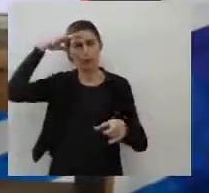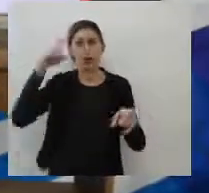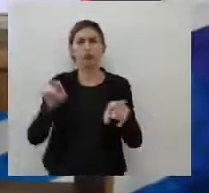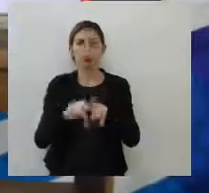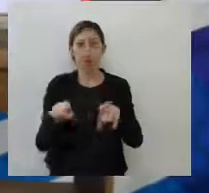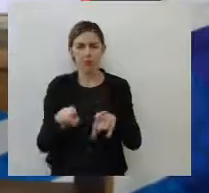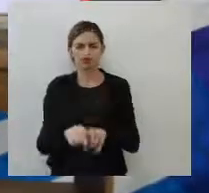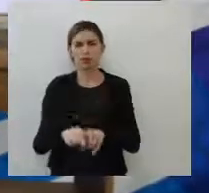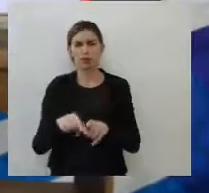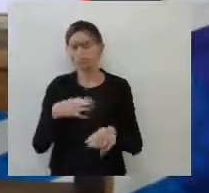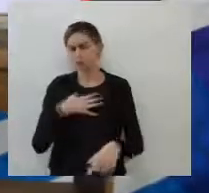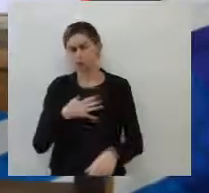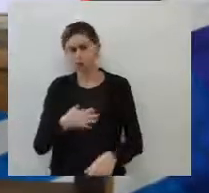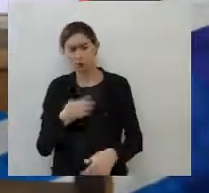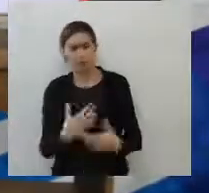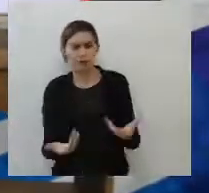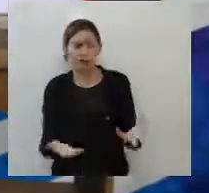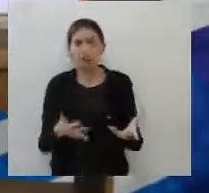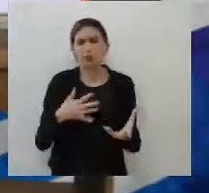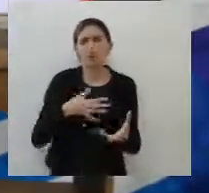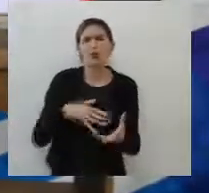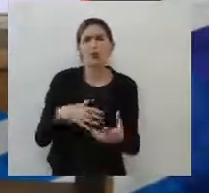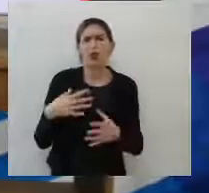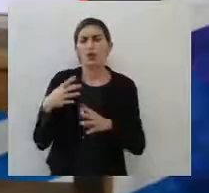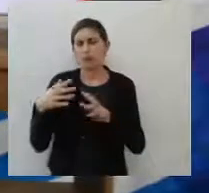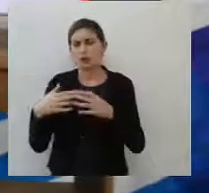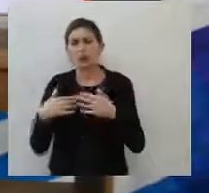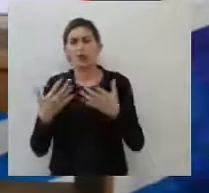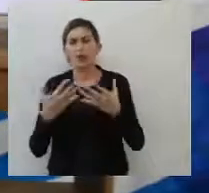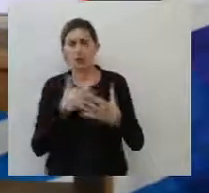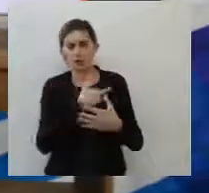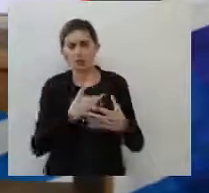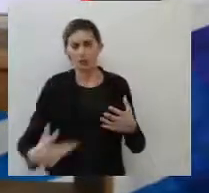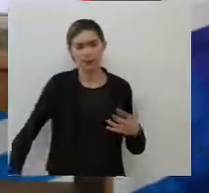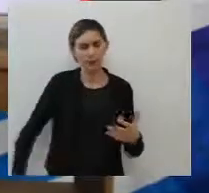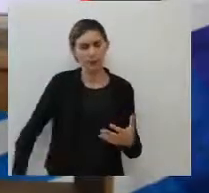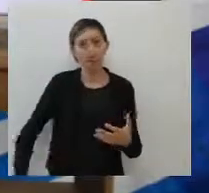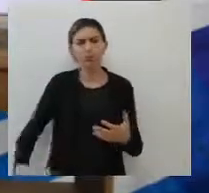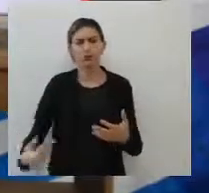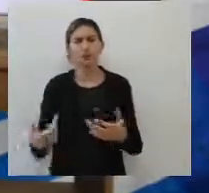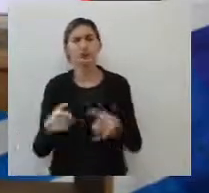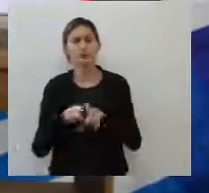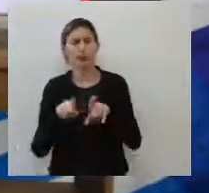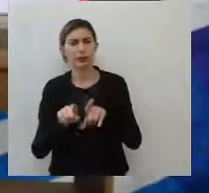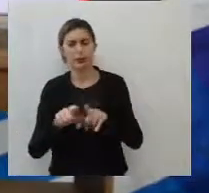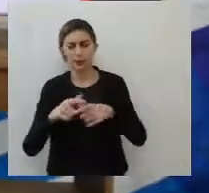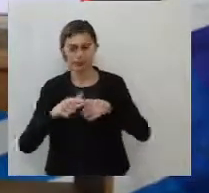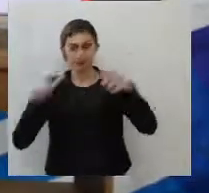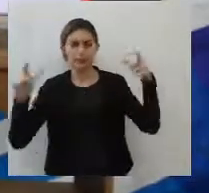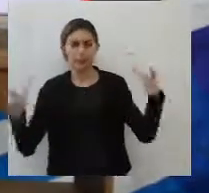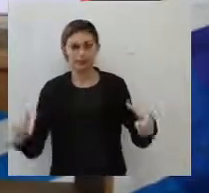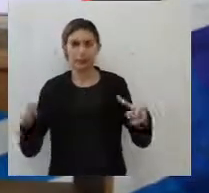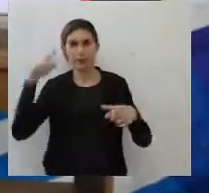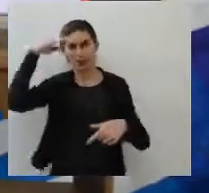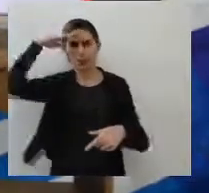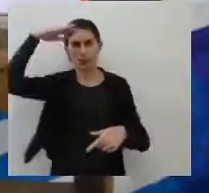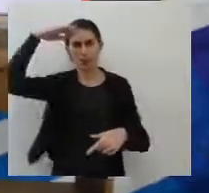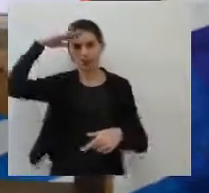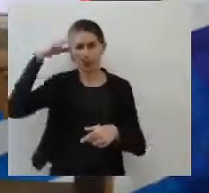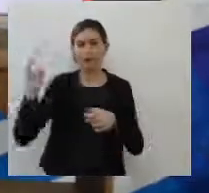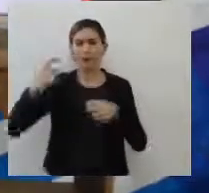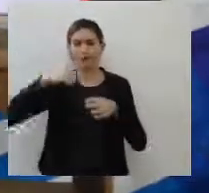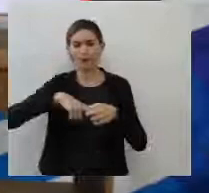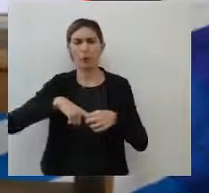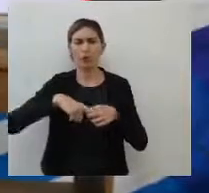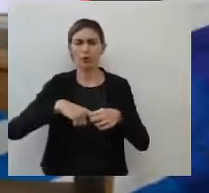estavam descontentes e tinham um anseio por uma república, tá certo? Em sua maioria, esses militares, volto a repetir,